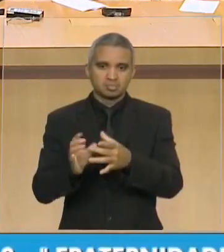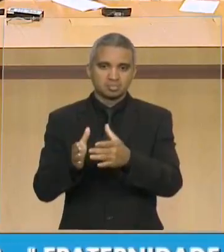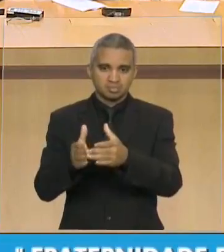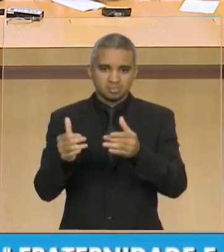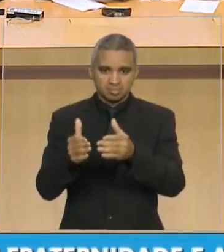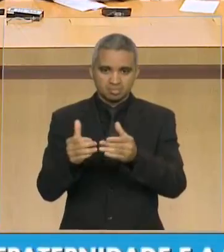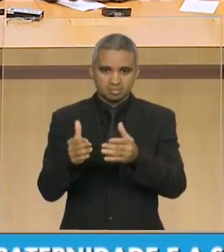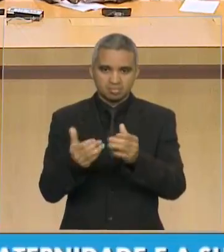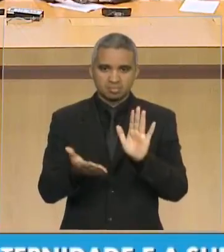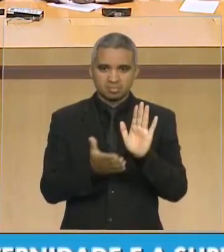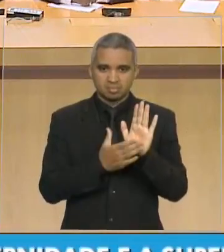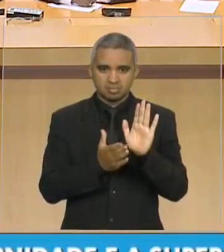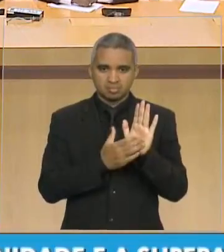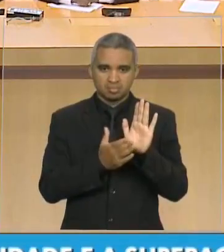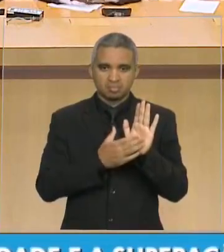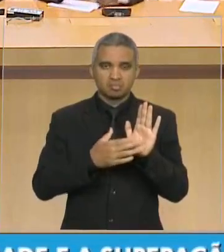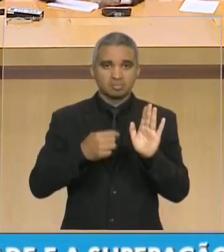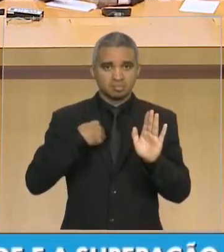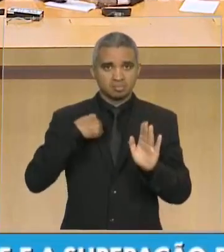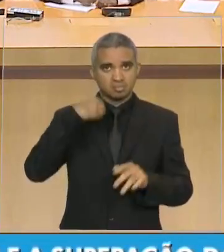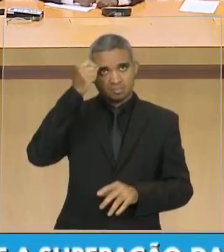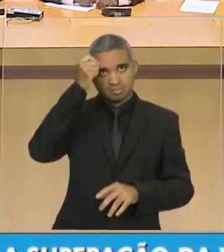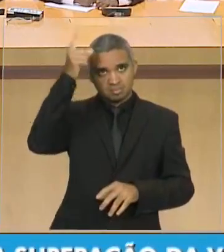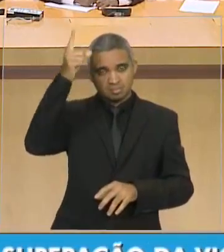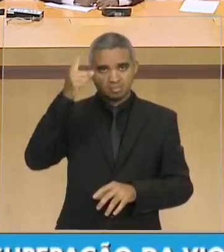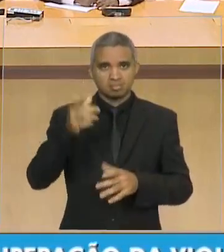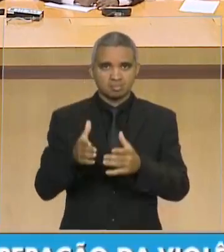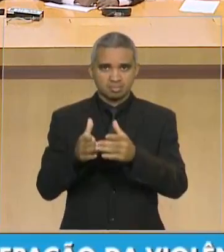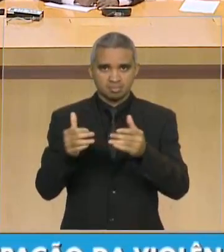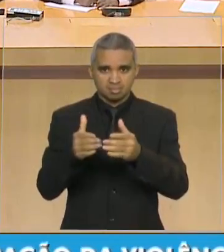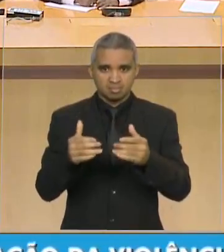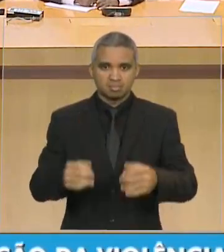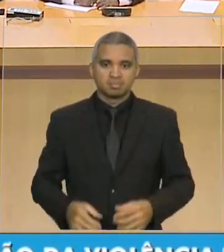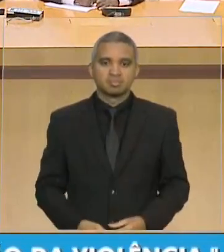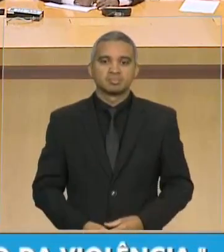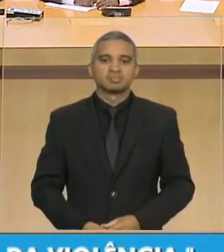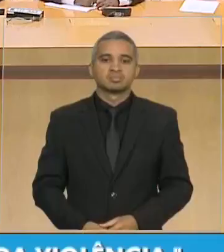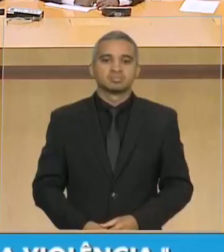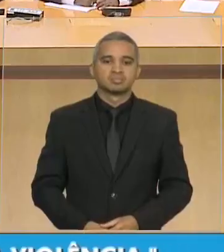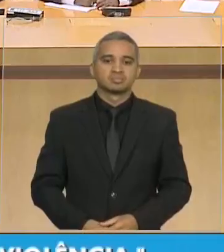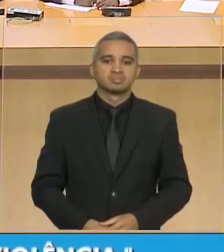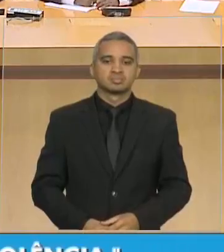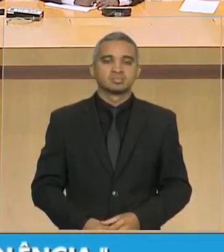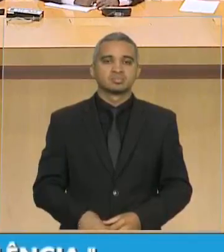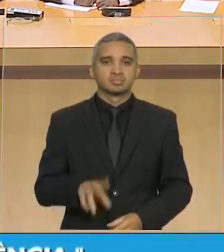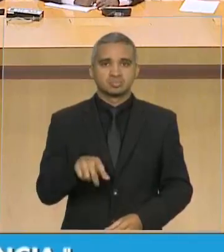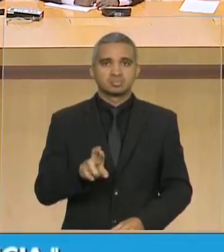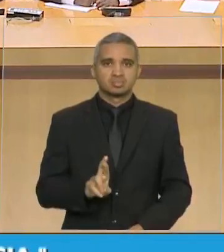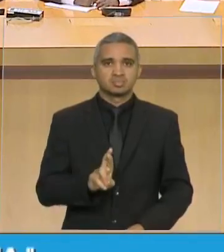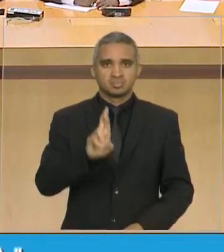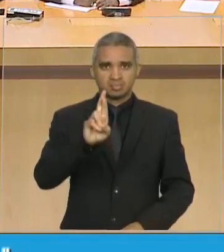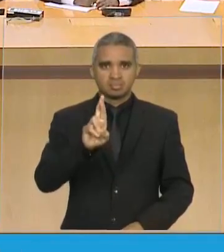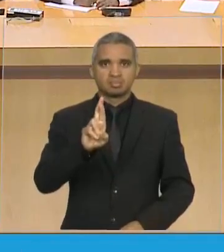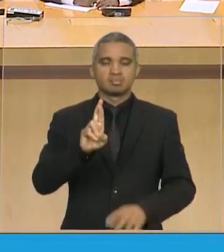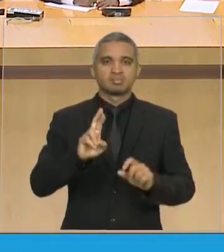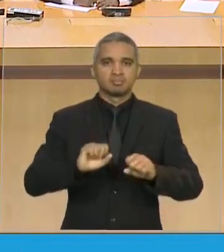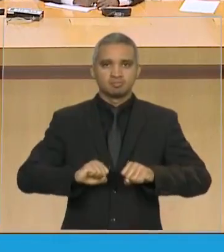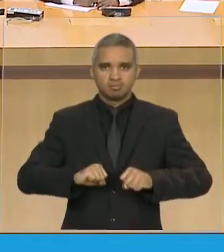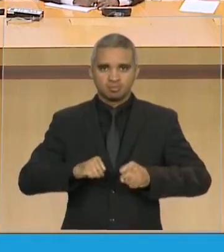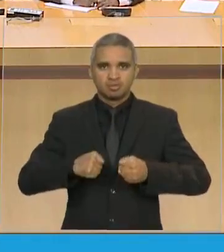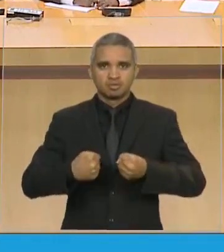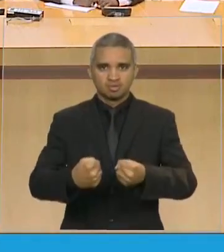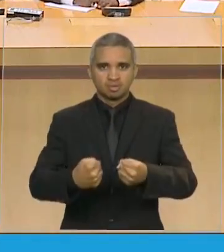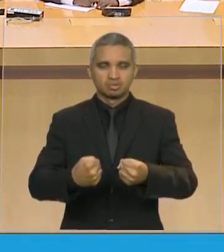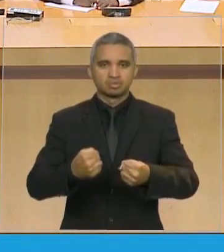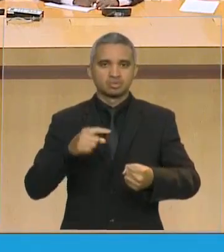requerimento, que é um requerimento da minha autoria e que representa, na verdade, um esforço